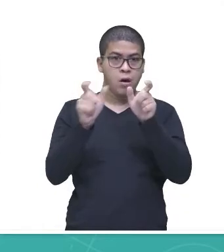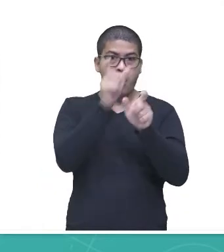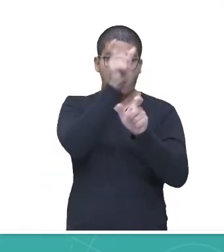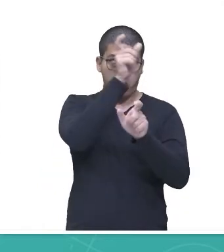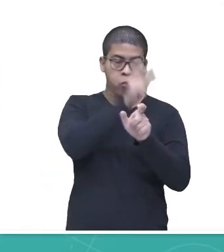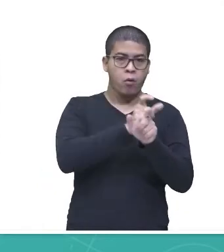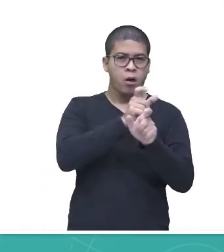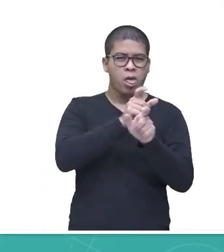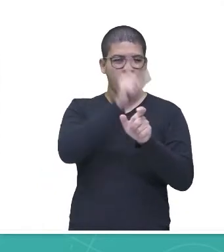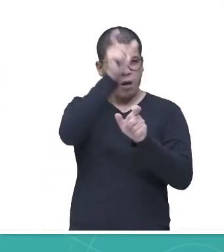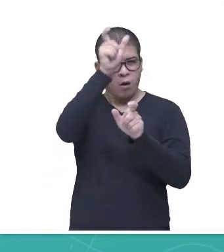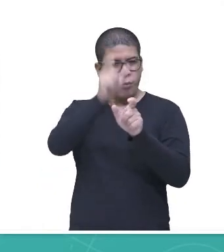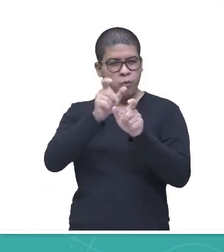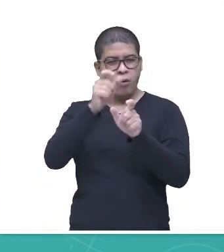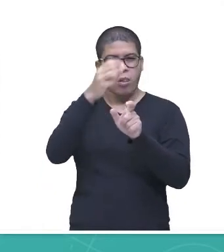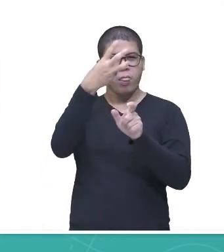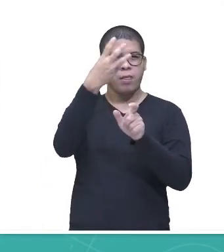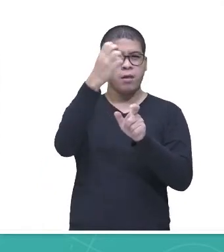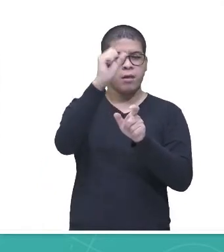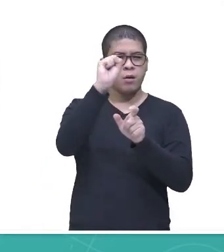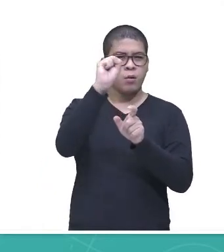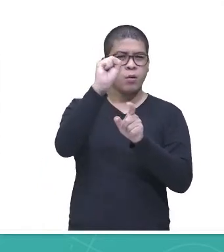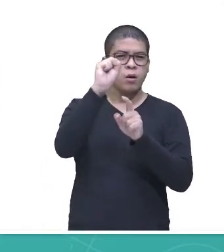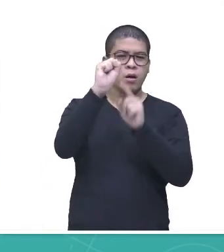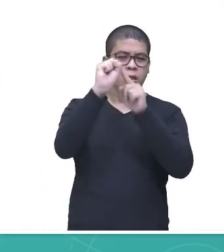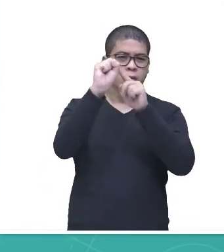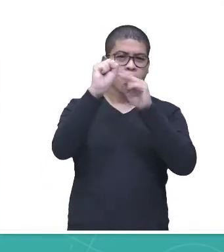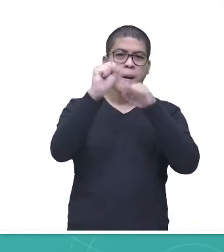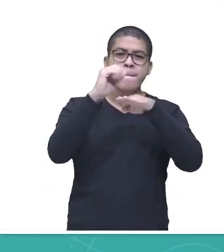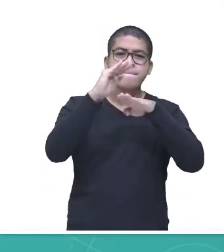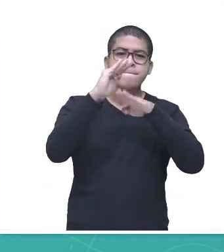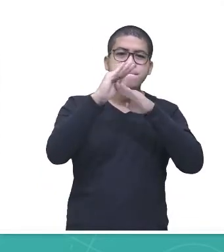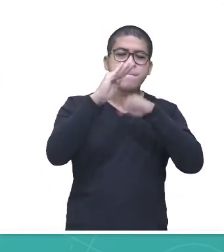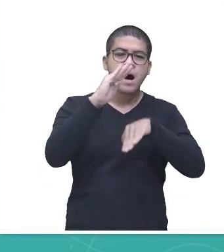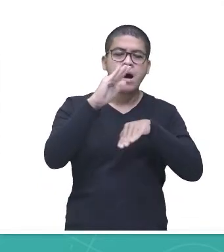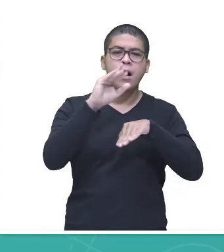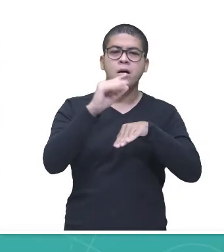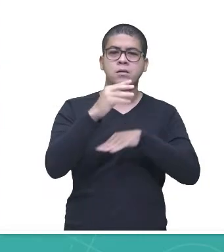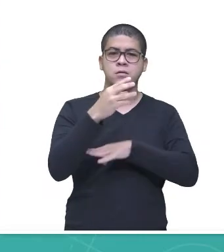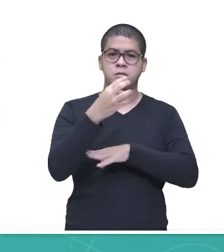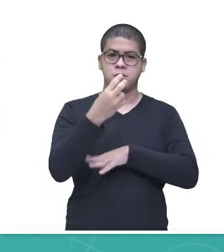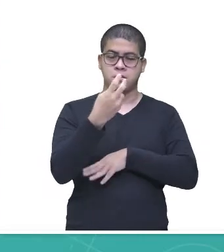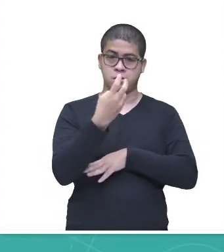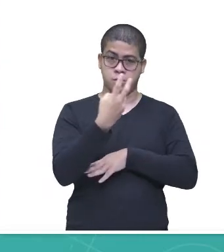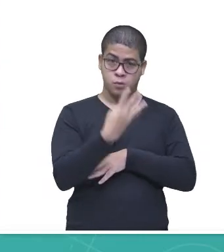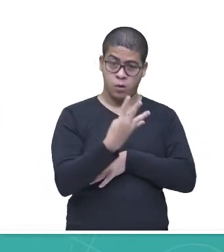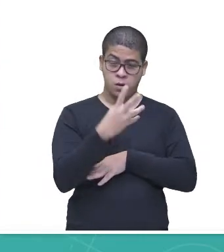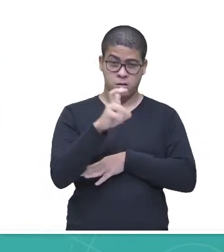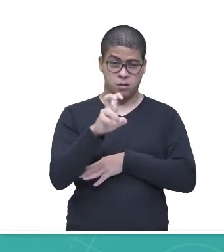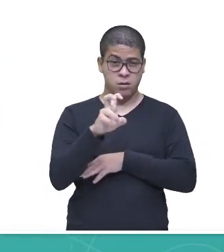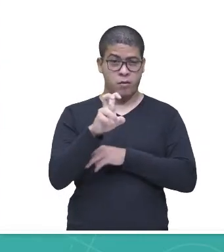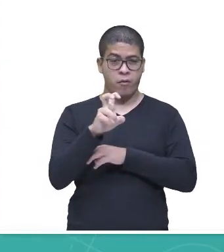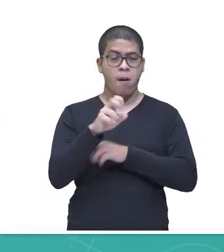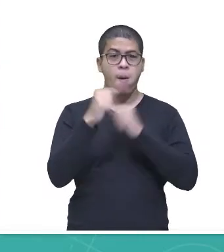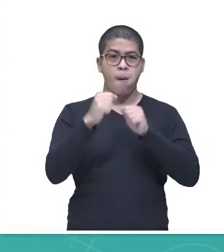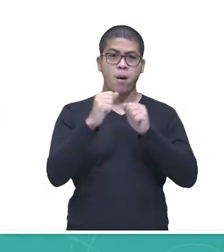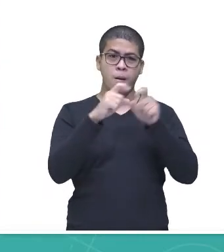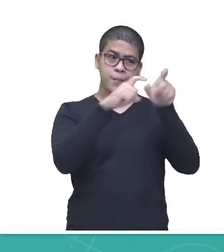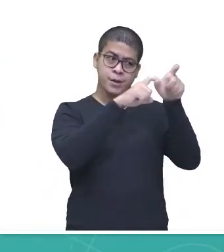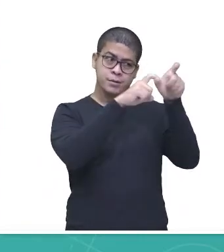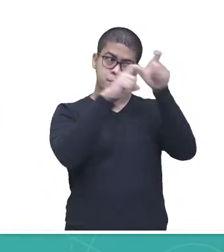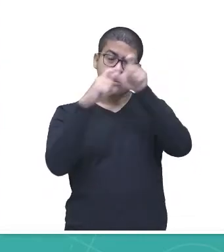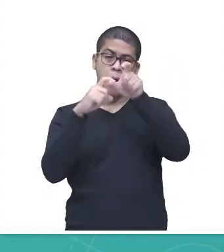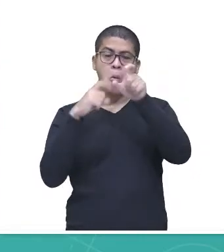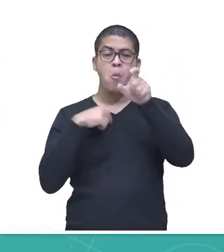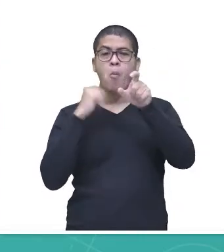é menor que 45. Portanto, nesses casos, precisamos tirar um grau da coluna de graus, transformá-la em minutos,